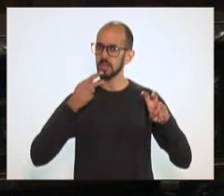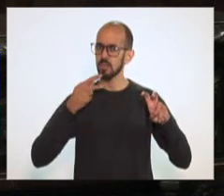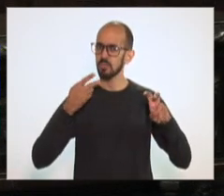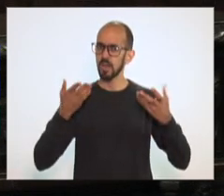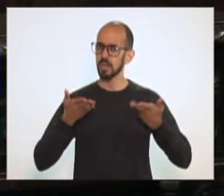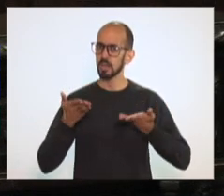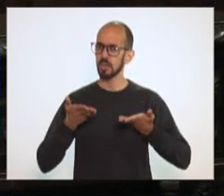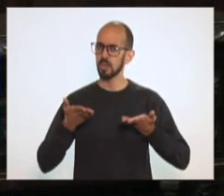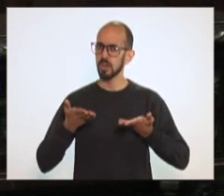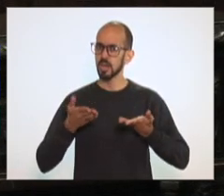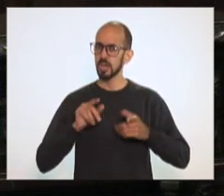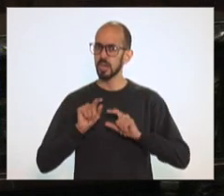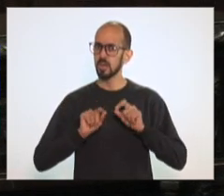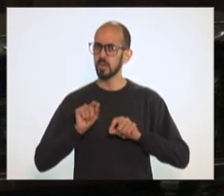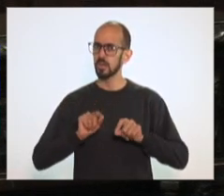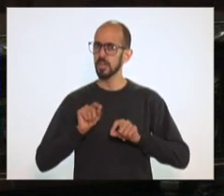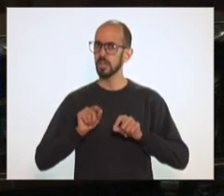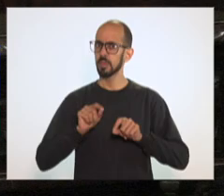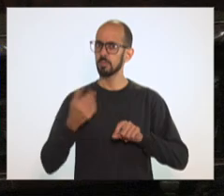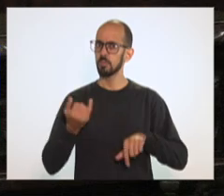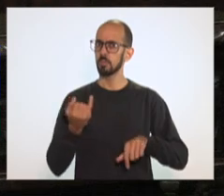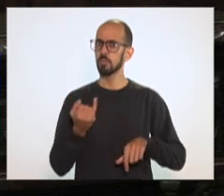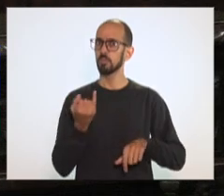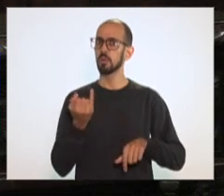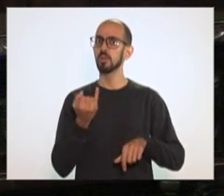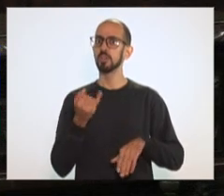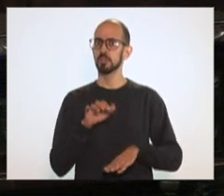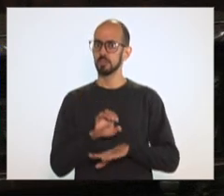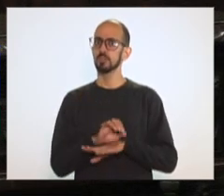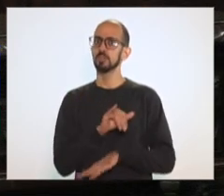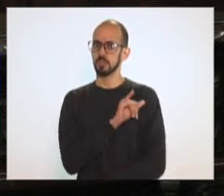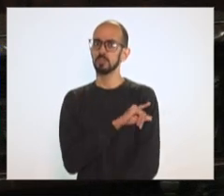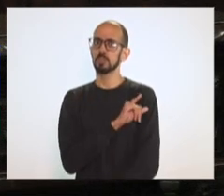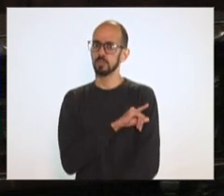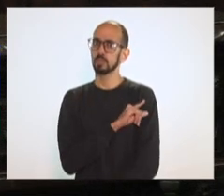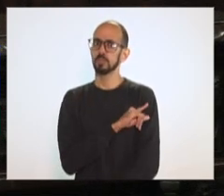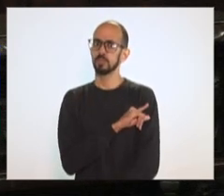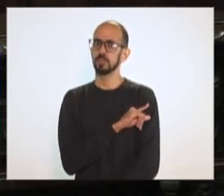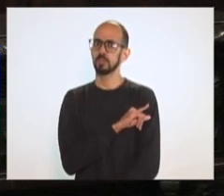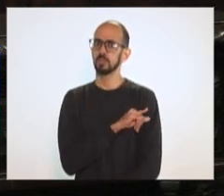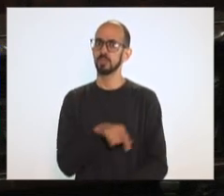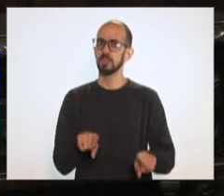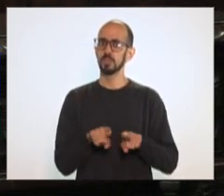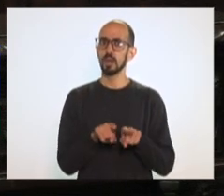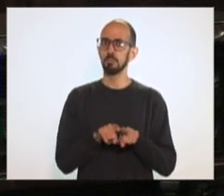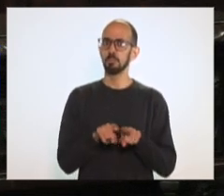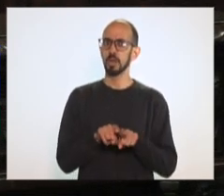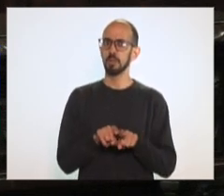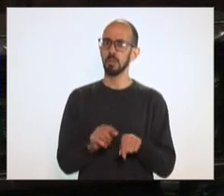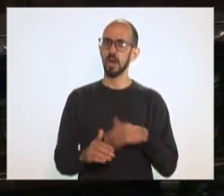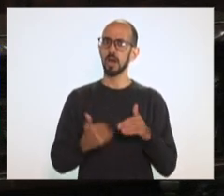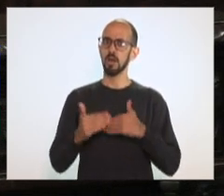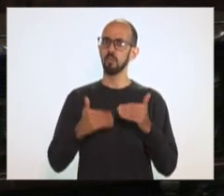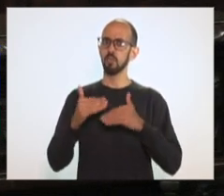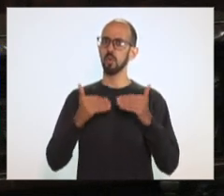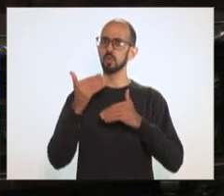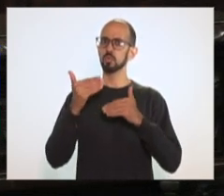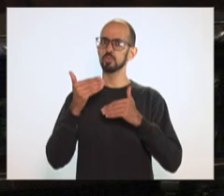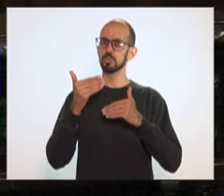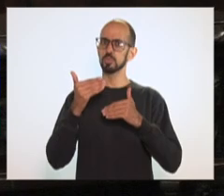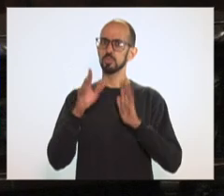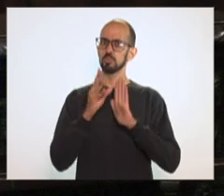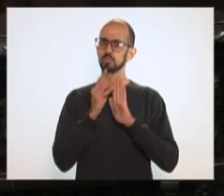é de muita importância para o estado do Rio de Janeiro e para a construção não só de uma pauta